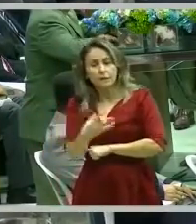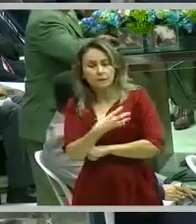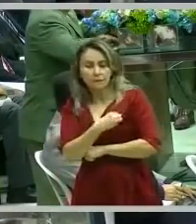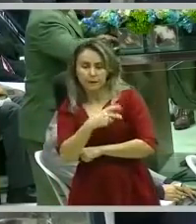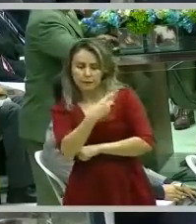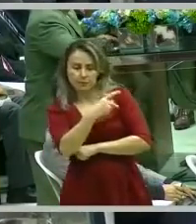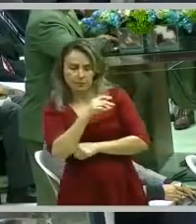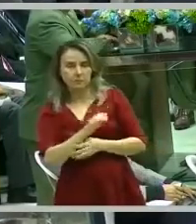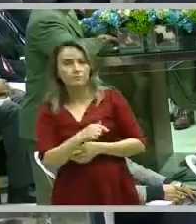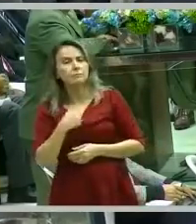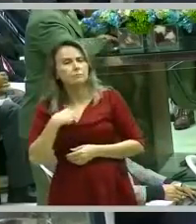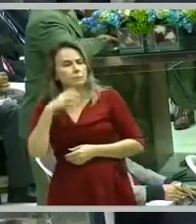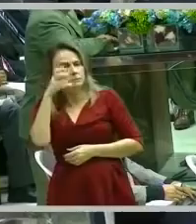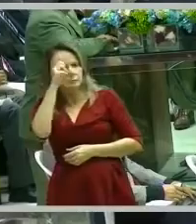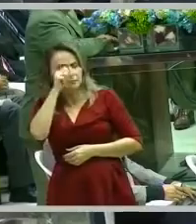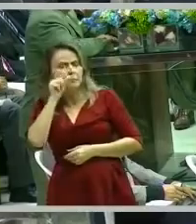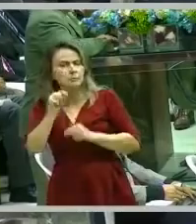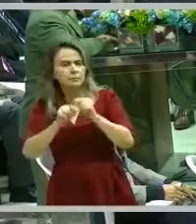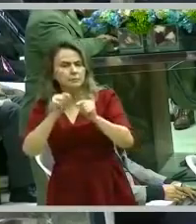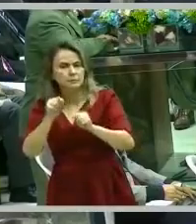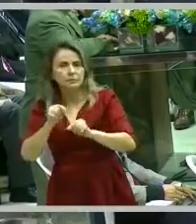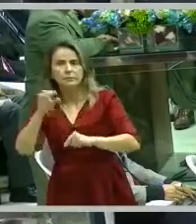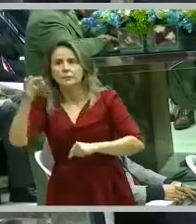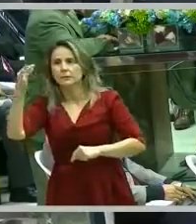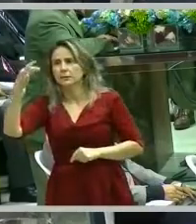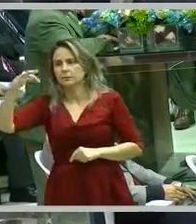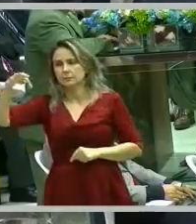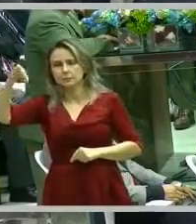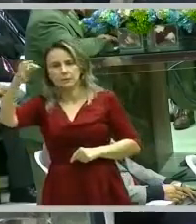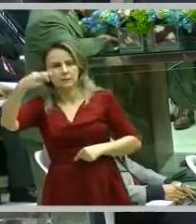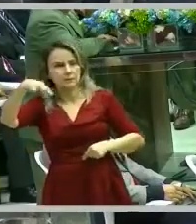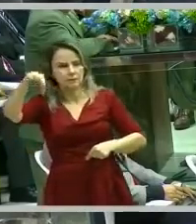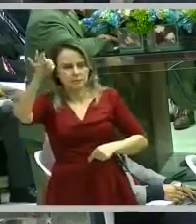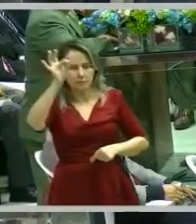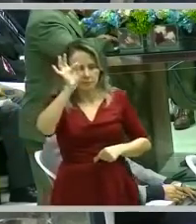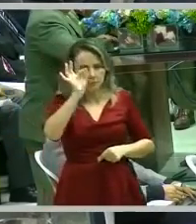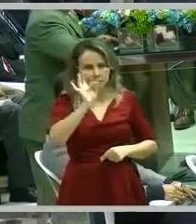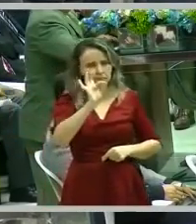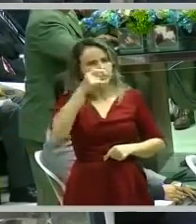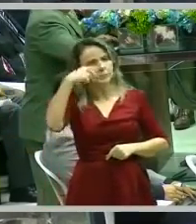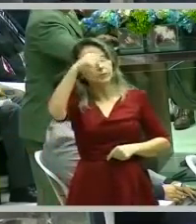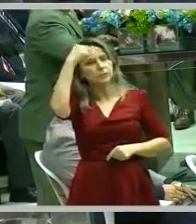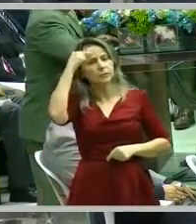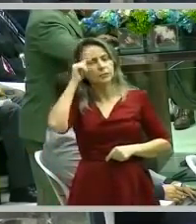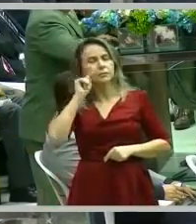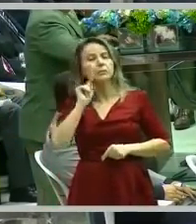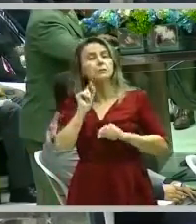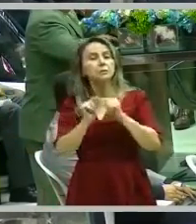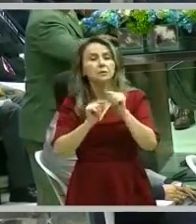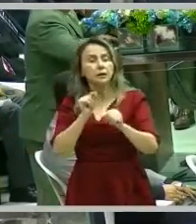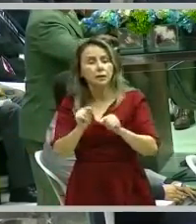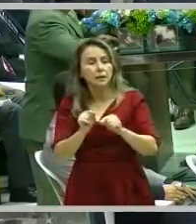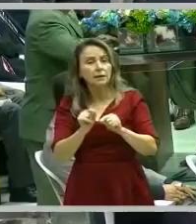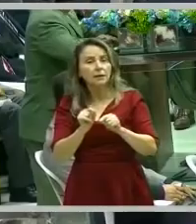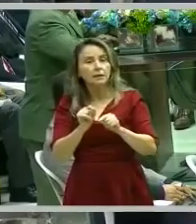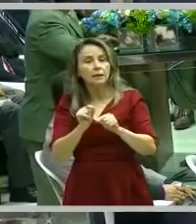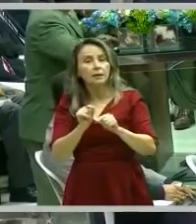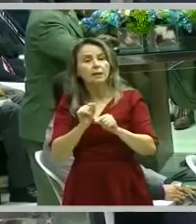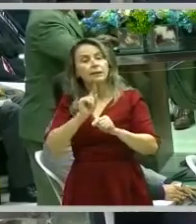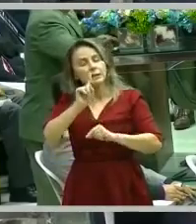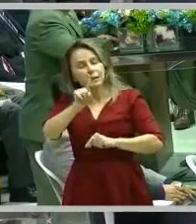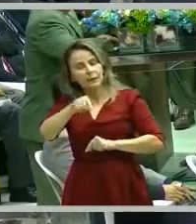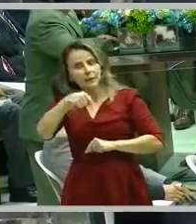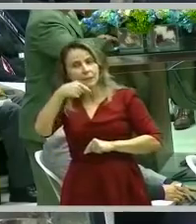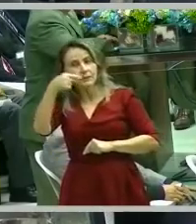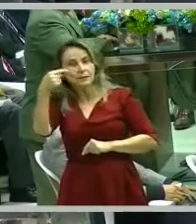derramamento do Espírito Santo é uma experiência depois de salvo. O derramamento do Espírito Santo é uma